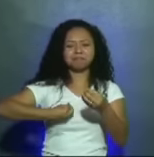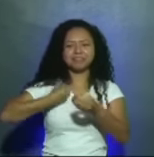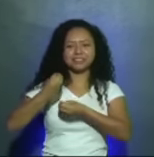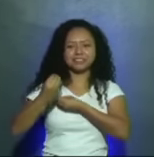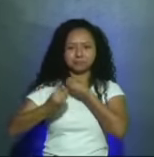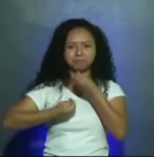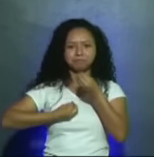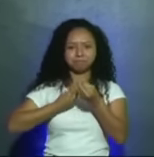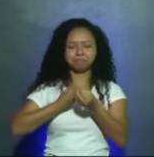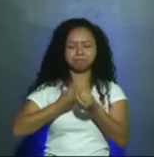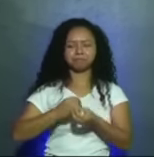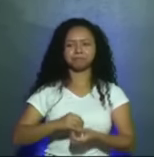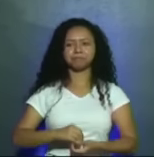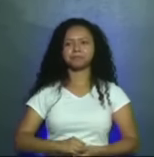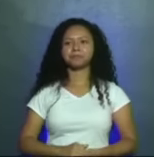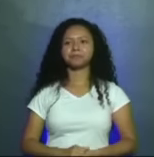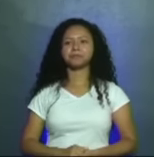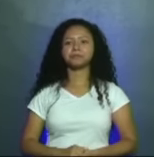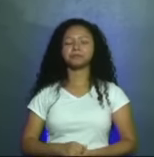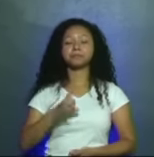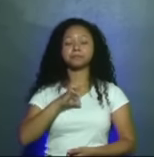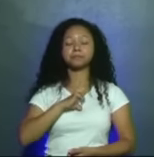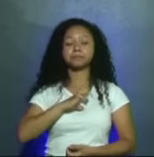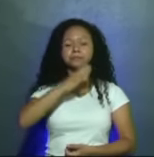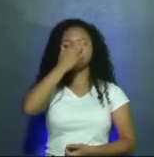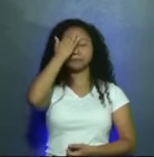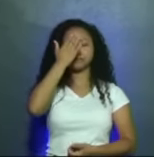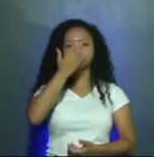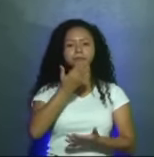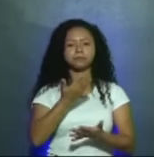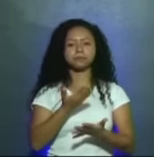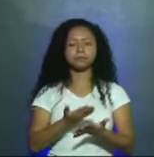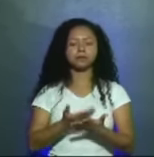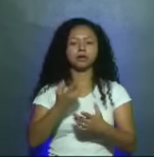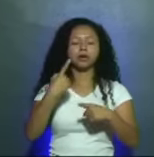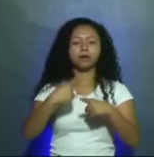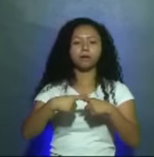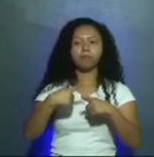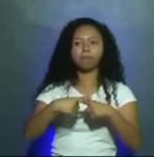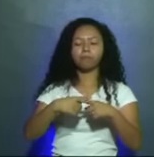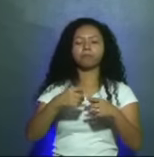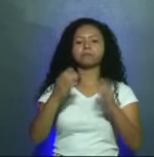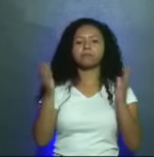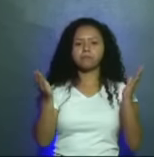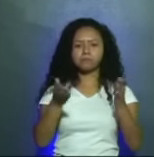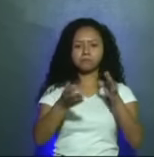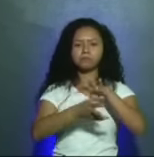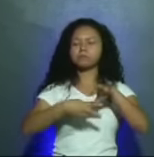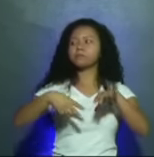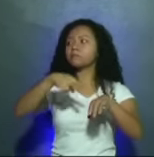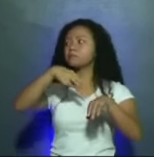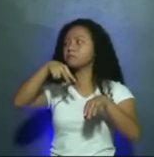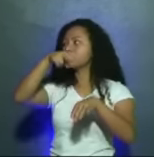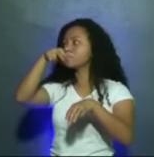abundância. Nós temos que crer, e hoje é a ressurreição. Olha só o que